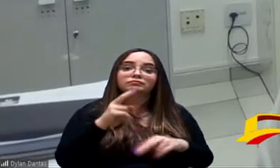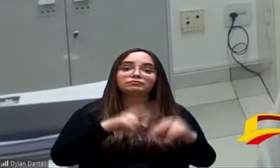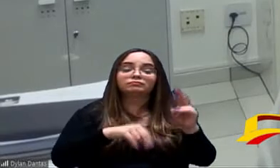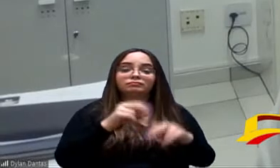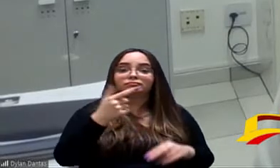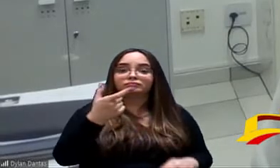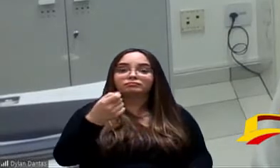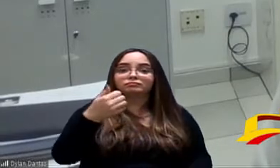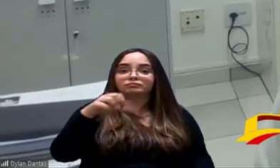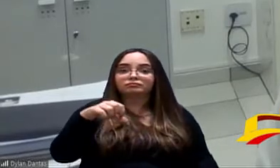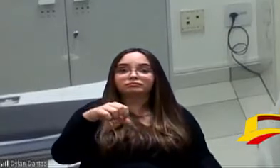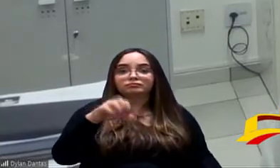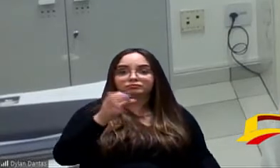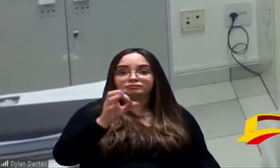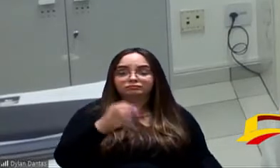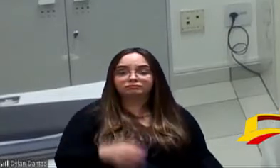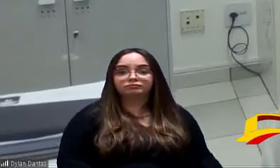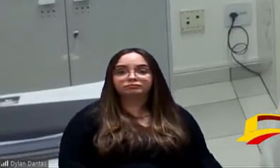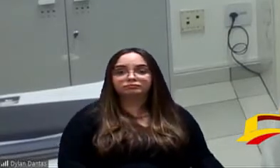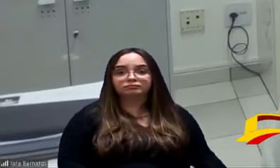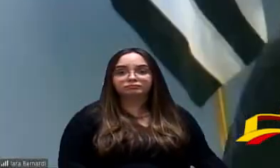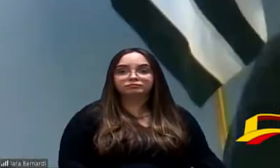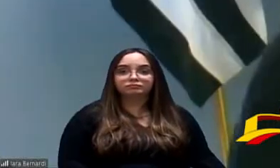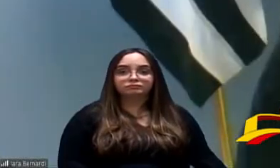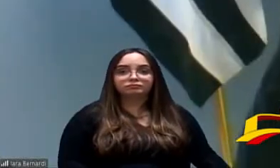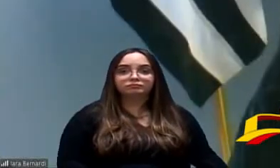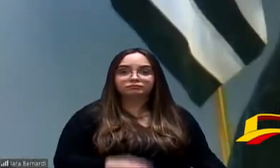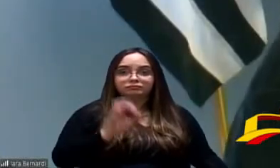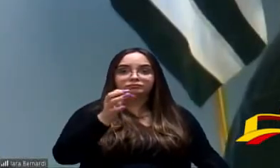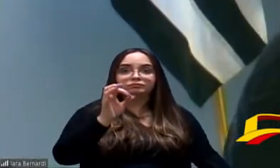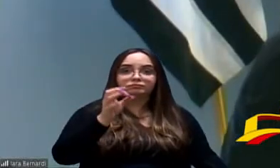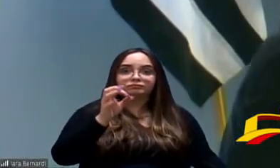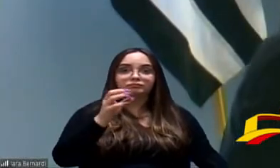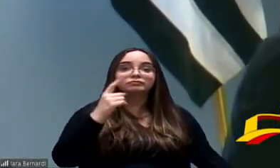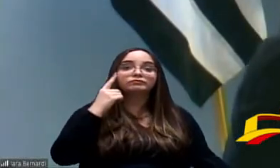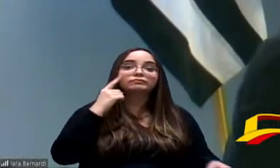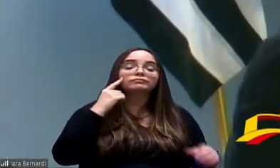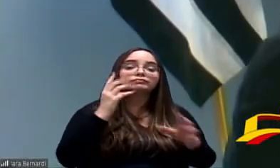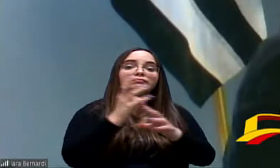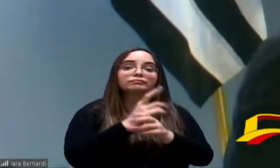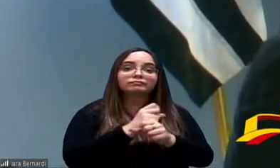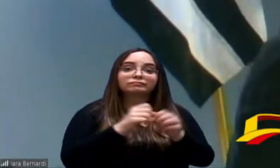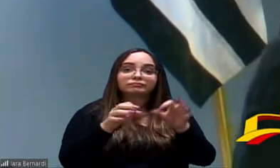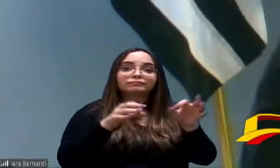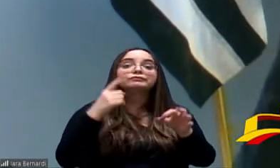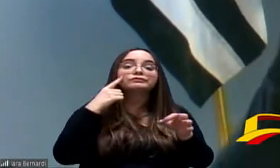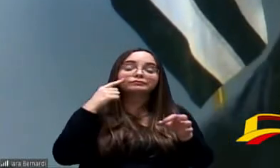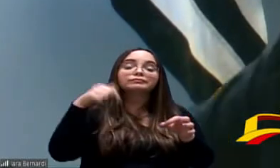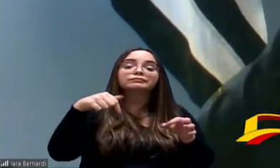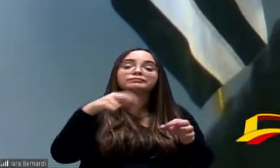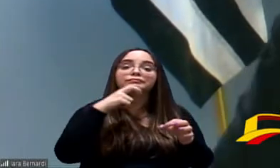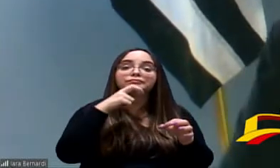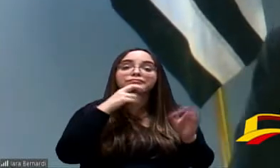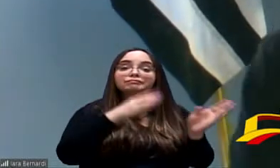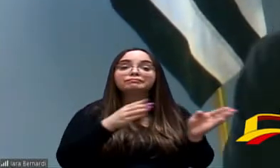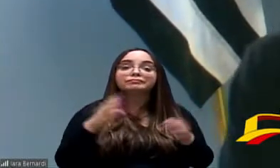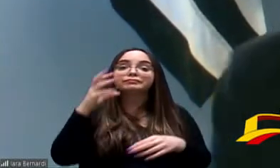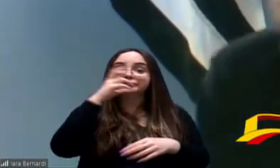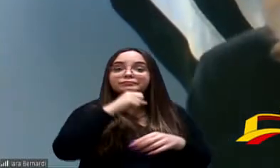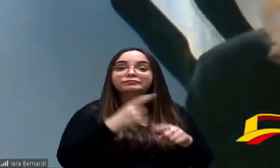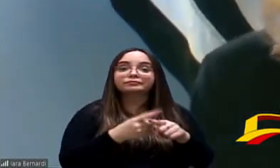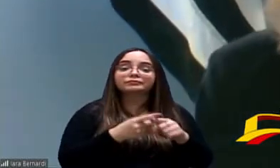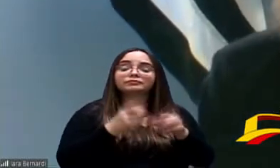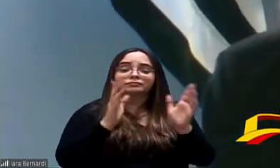de 2019. Essa é a data. Perfeito. Que eu citei, tá bom? Então, o senhor faça a sua conta e veja como é que as coisas andam rápido na administração, porque